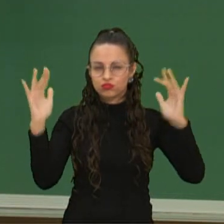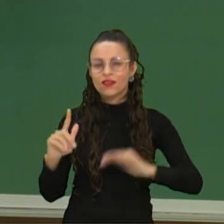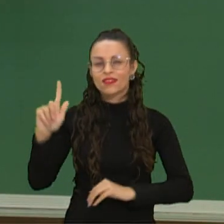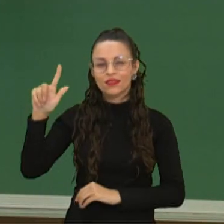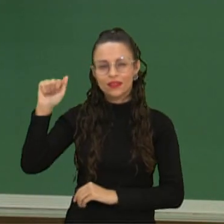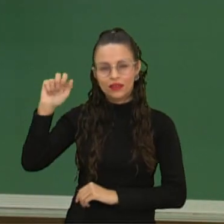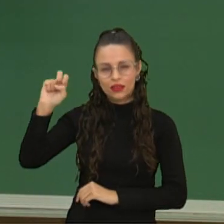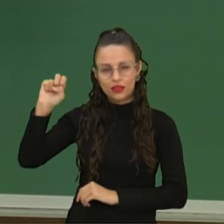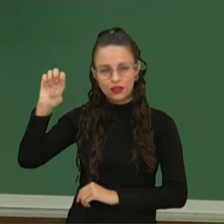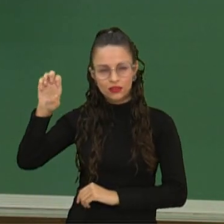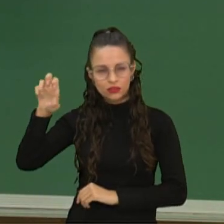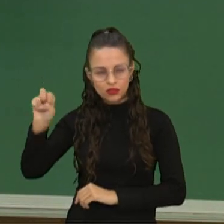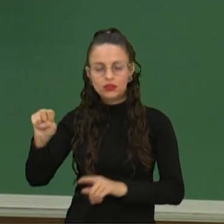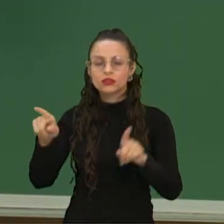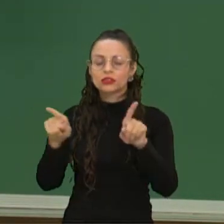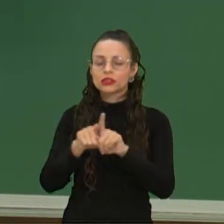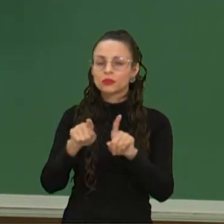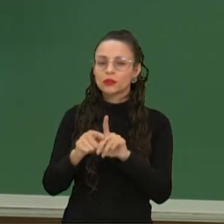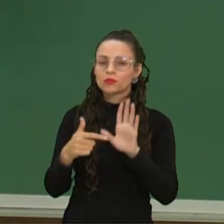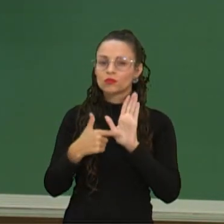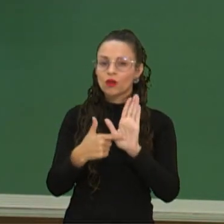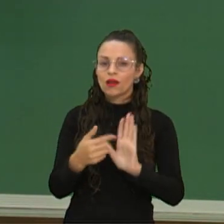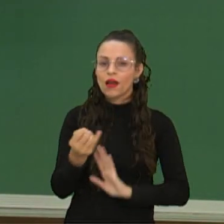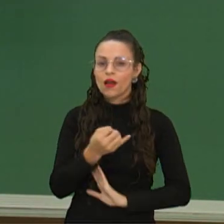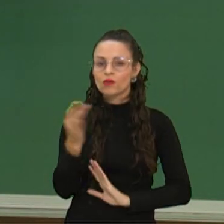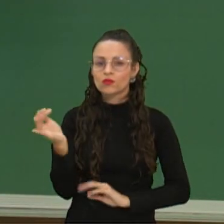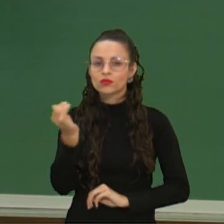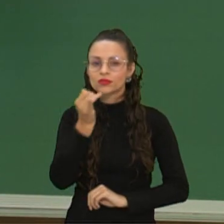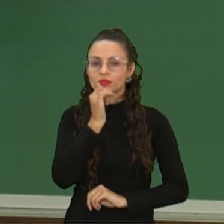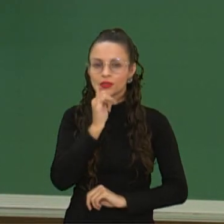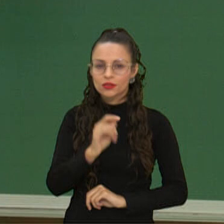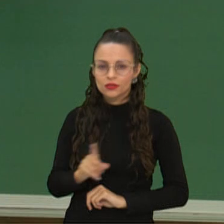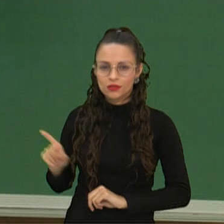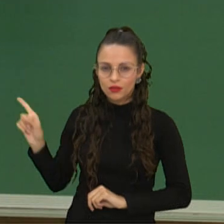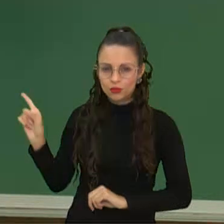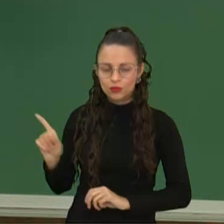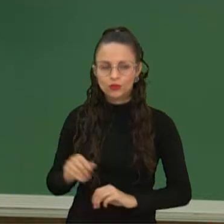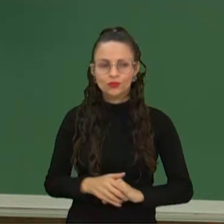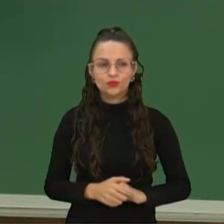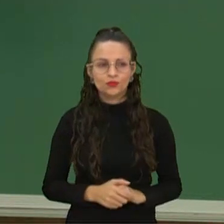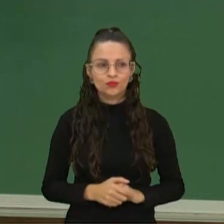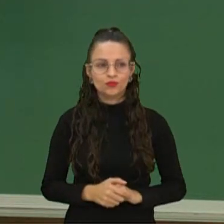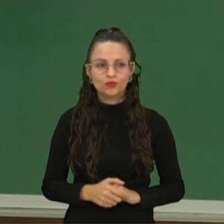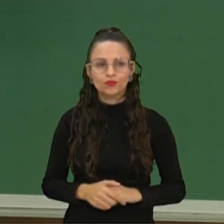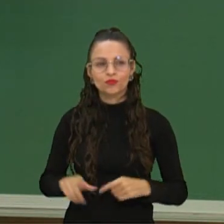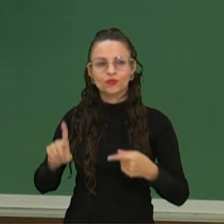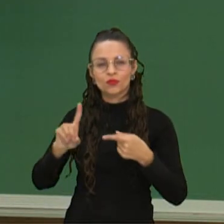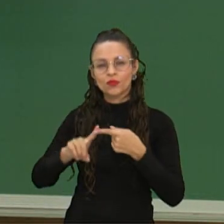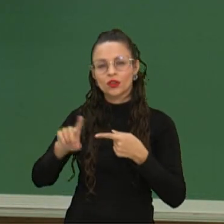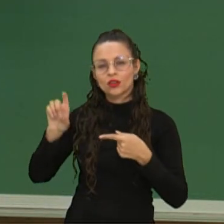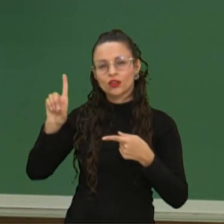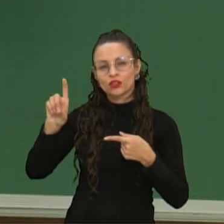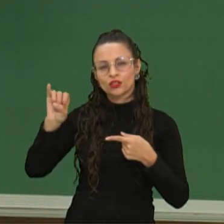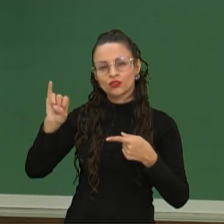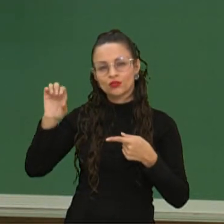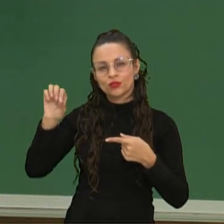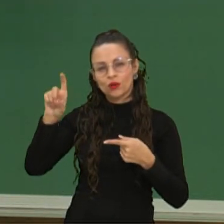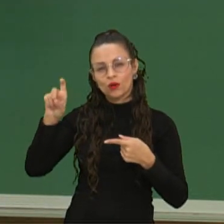aqui alguns exemplos desses gases, né? Como o dióxido de carbono, as emissões do dióxido